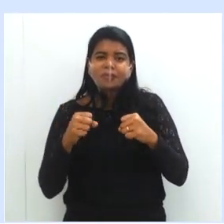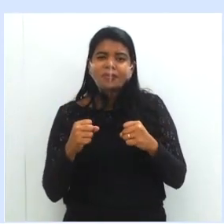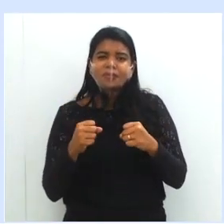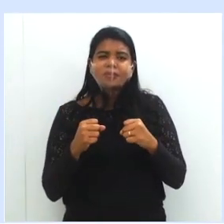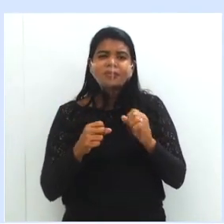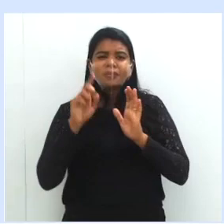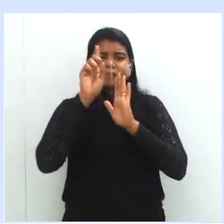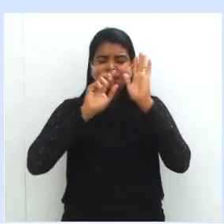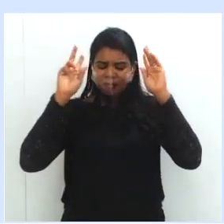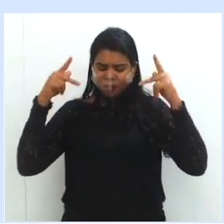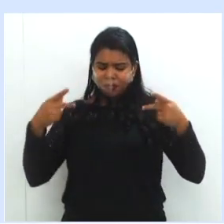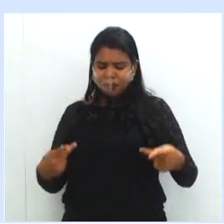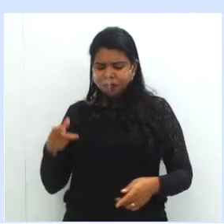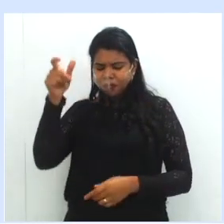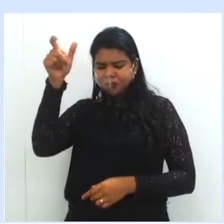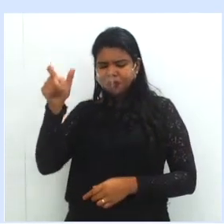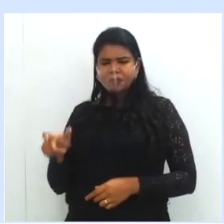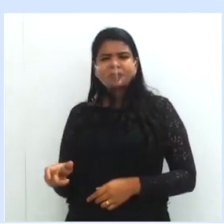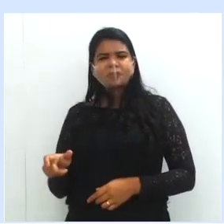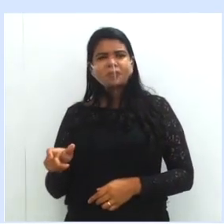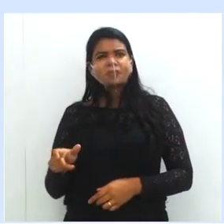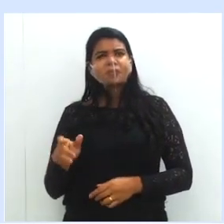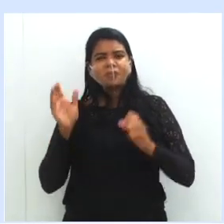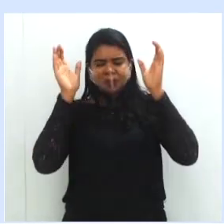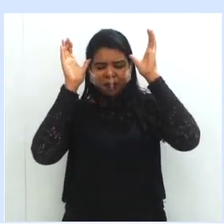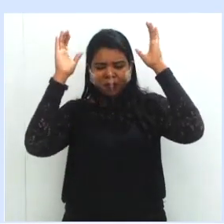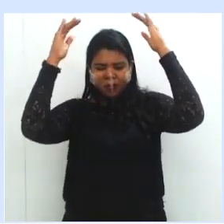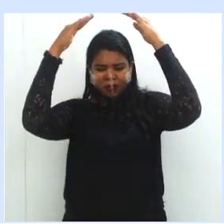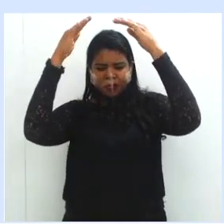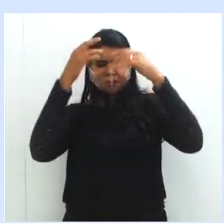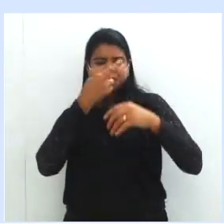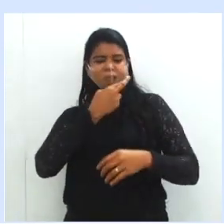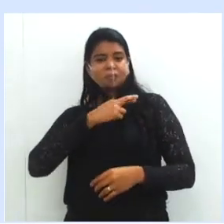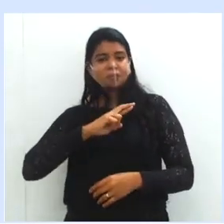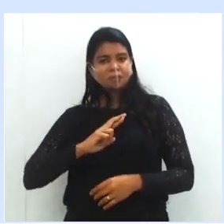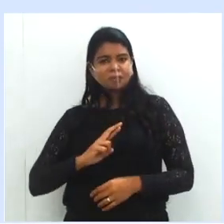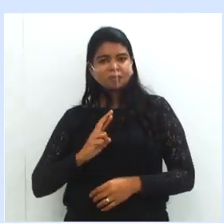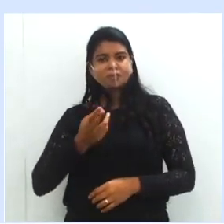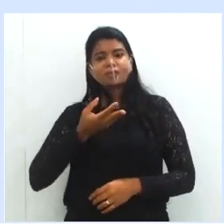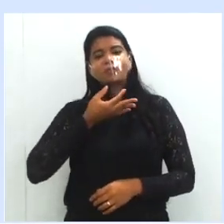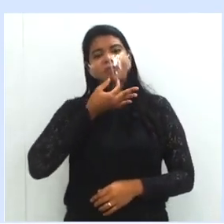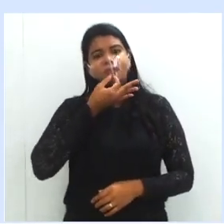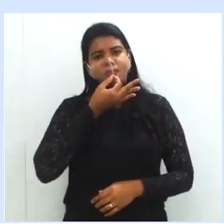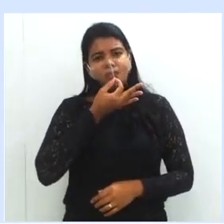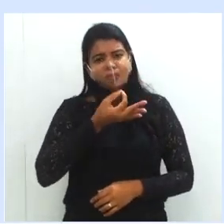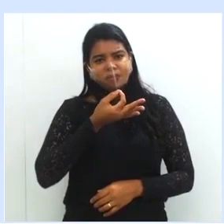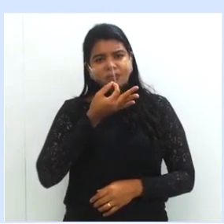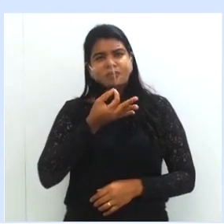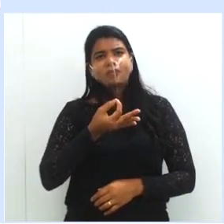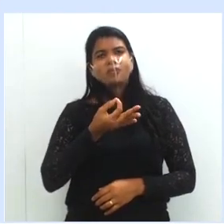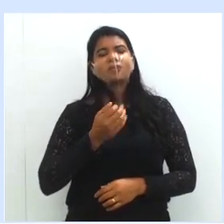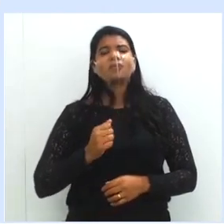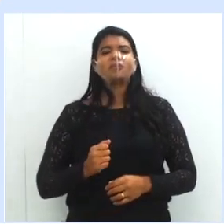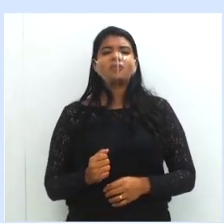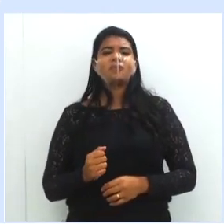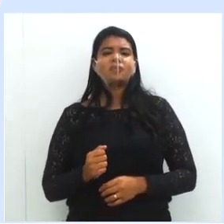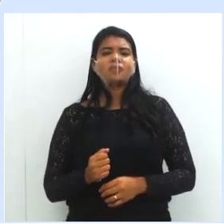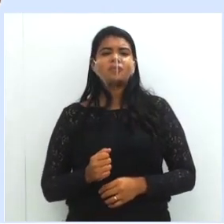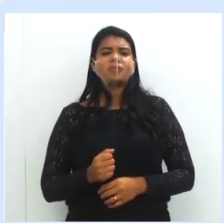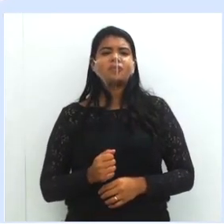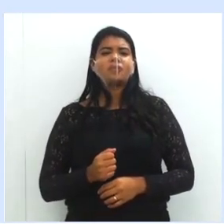necessidade da dignidade humana, um representante de uma religião falando de que a dignidade